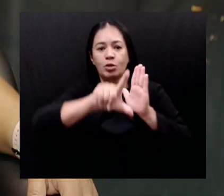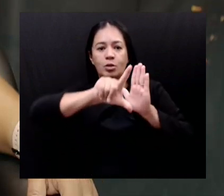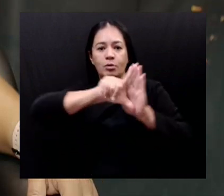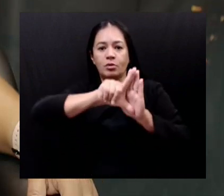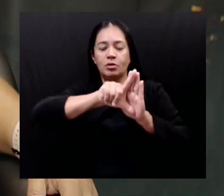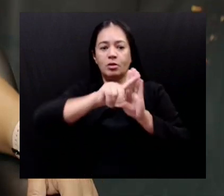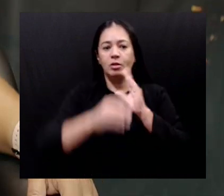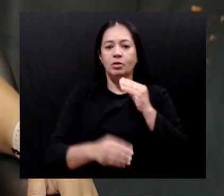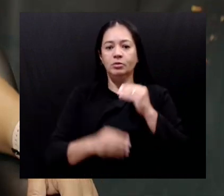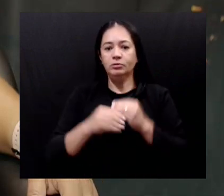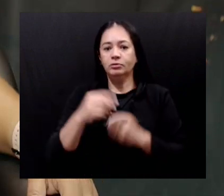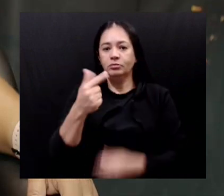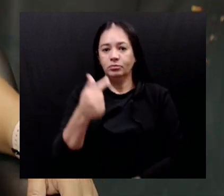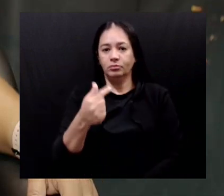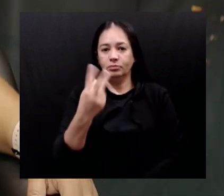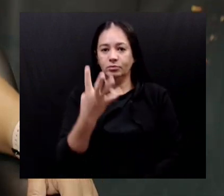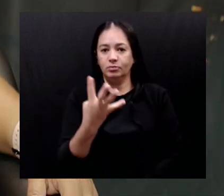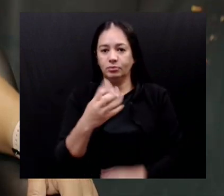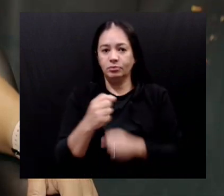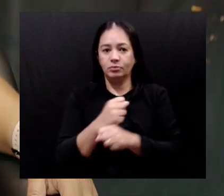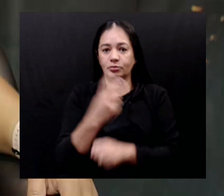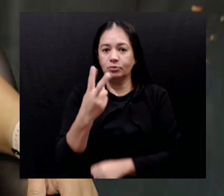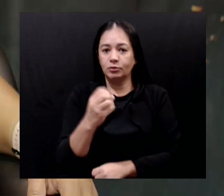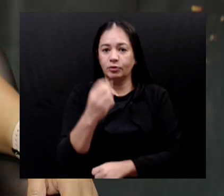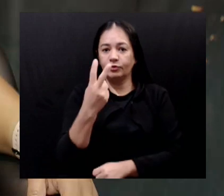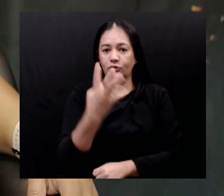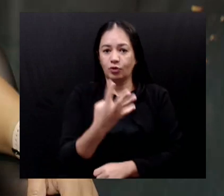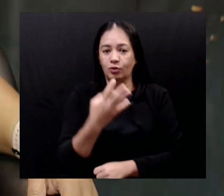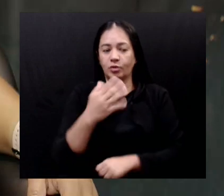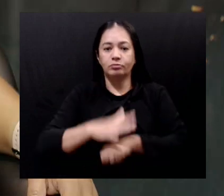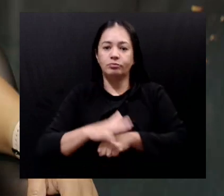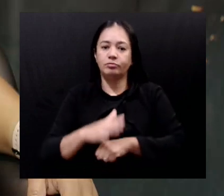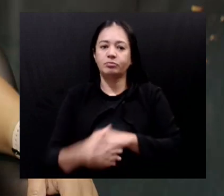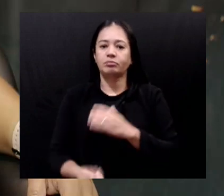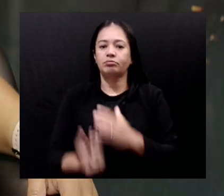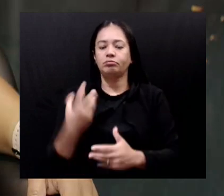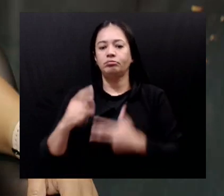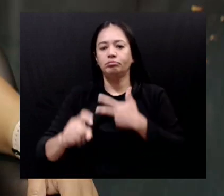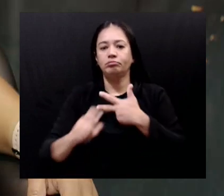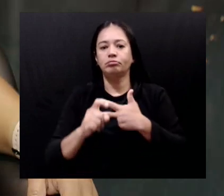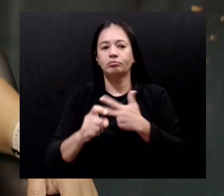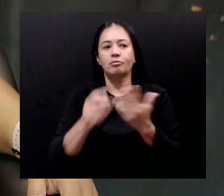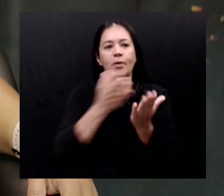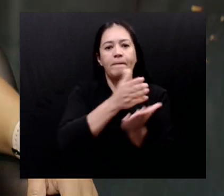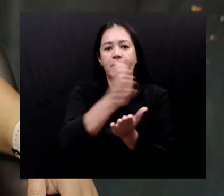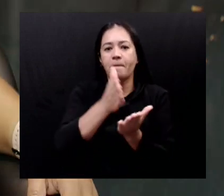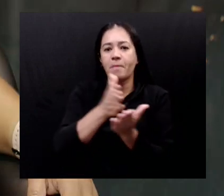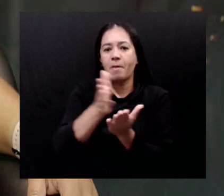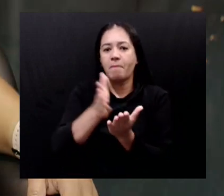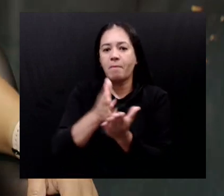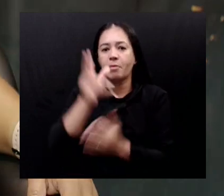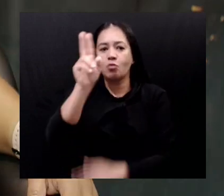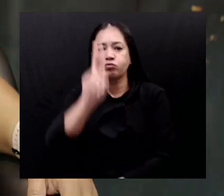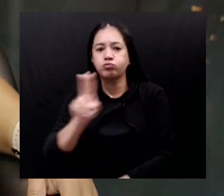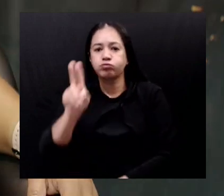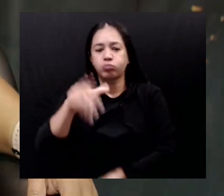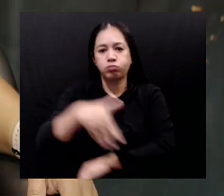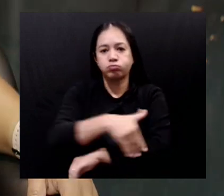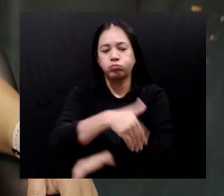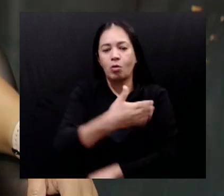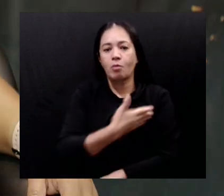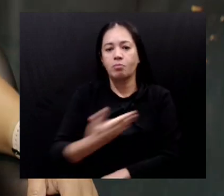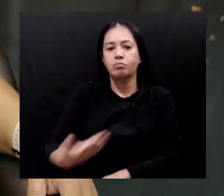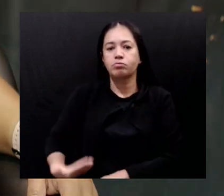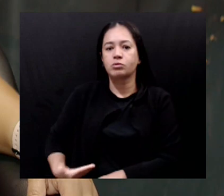de 2024, de autoria do Executivo, que estabelece diretrizes para a utilização das vias públicas municipais, incluindo